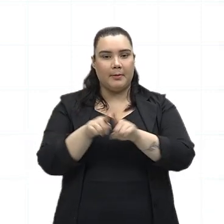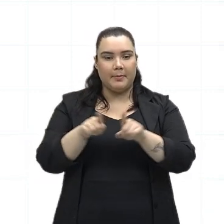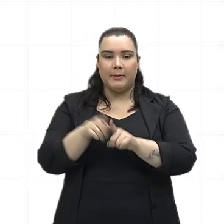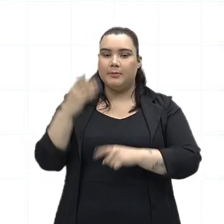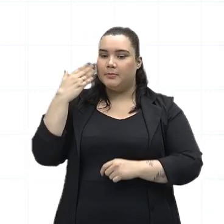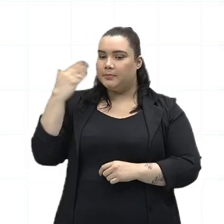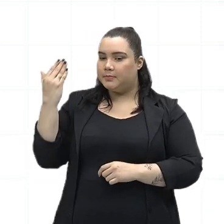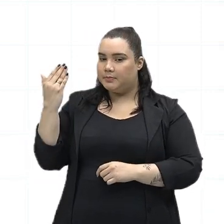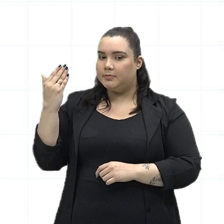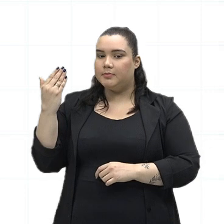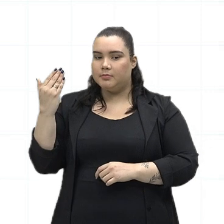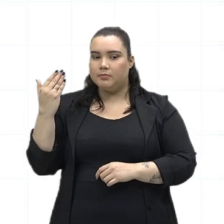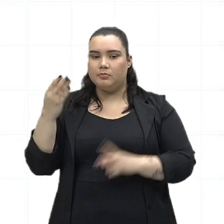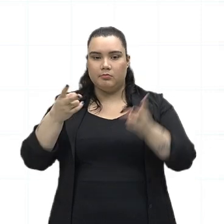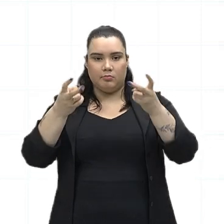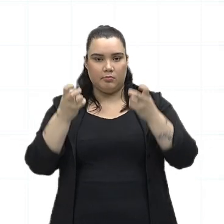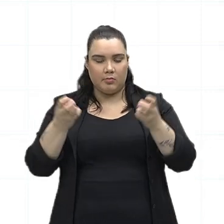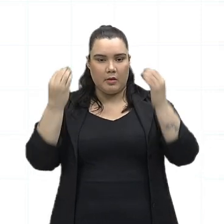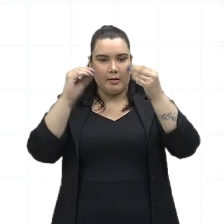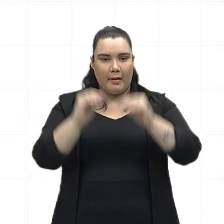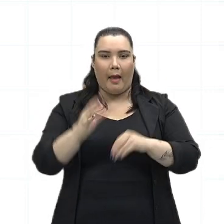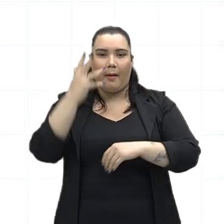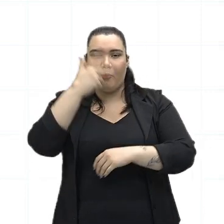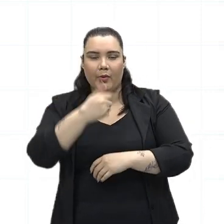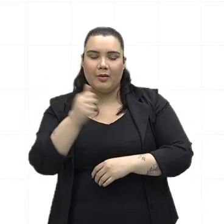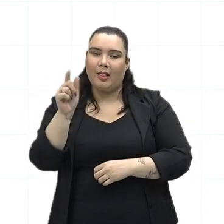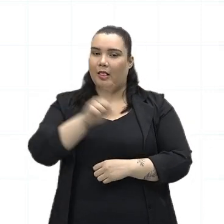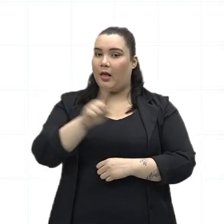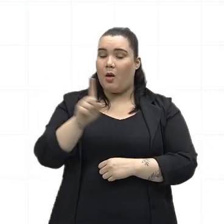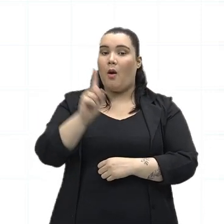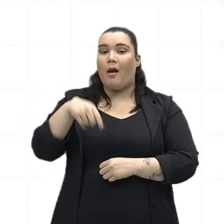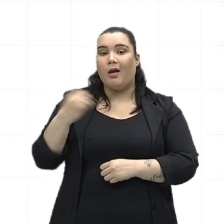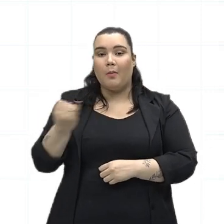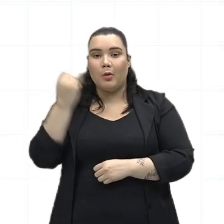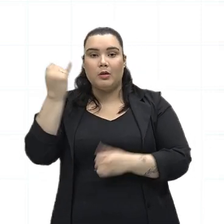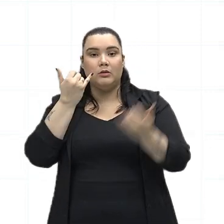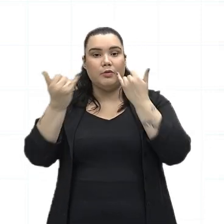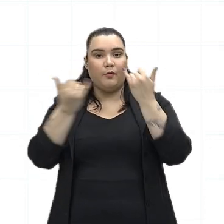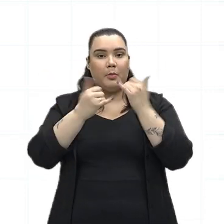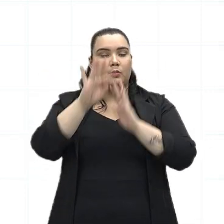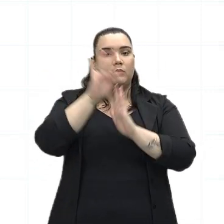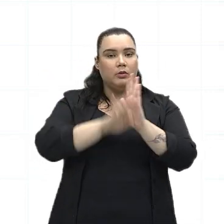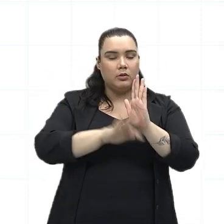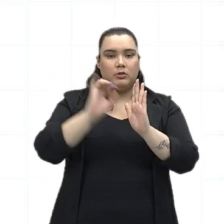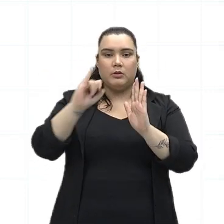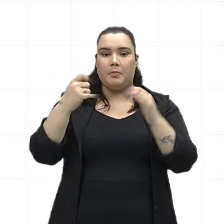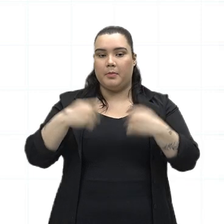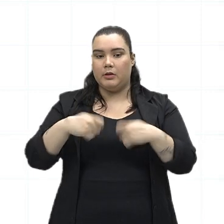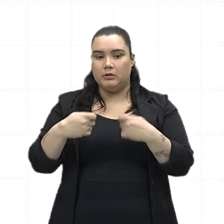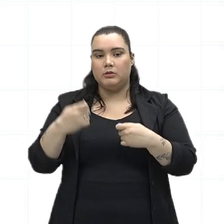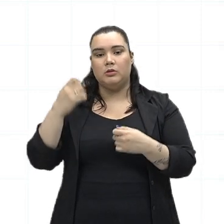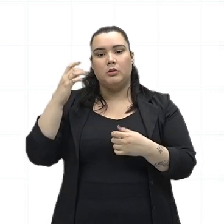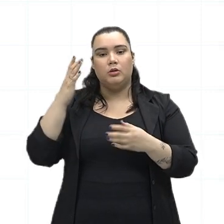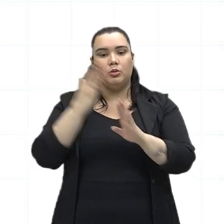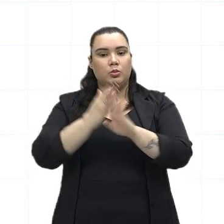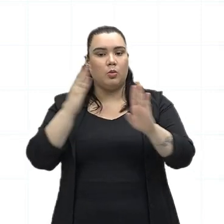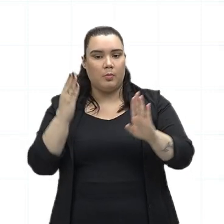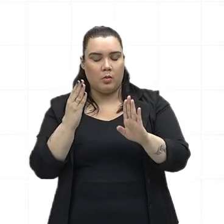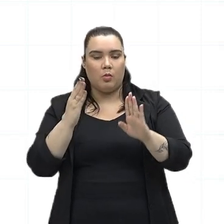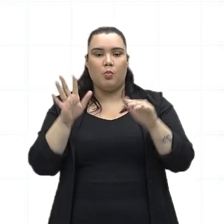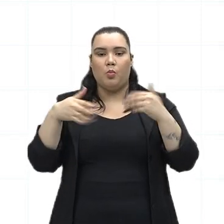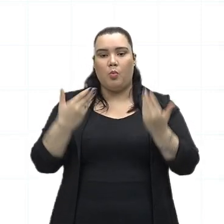vocês. Estão aí para enfeitar? Não, tem a sua importância. De repente, se você precisar